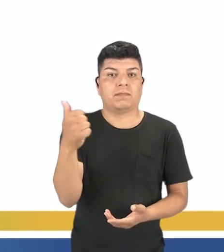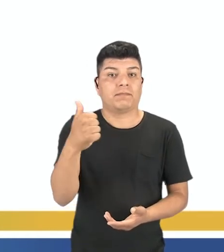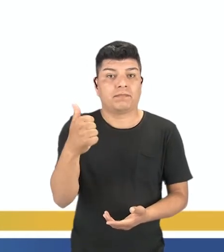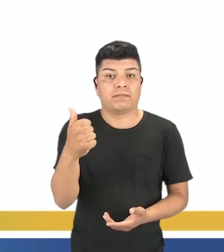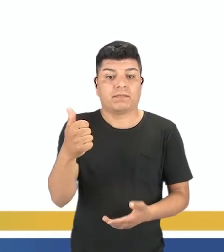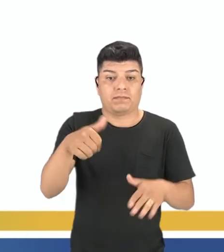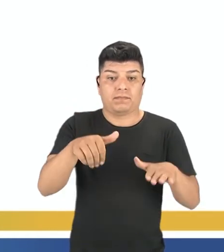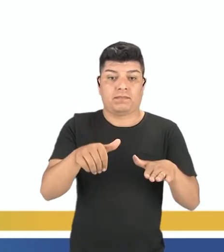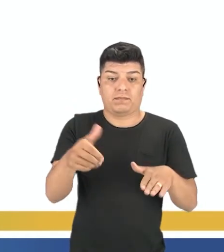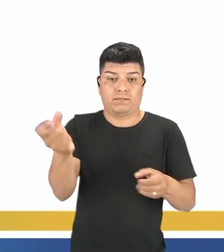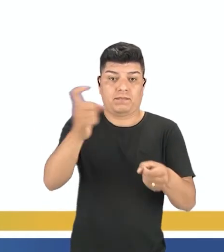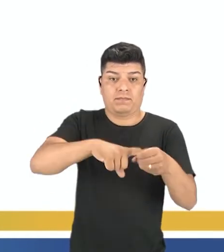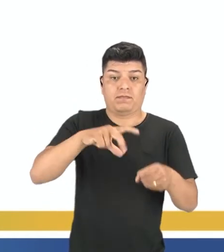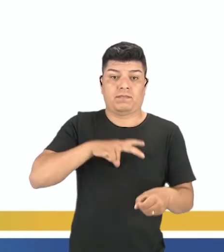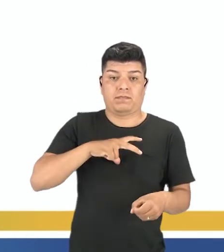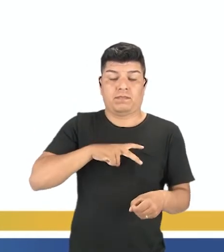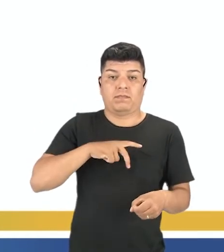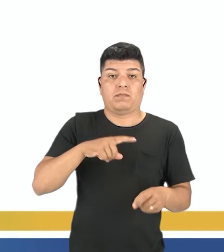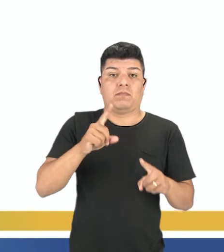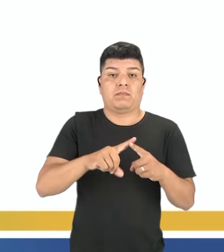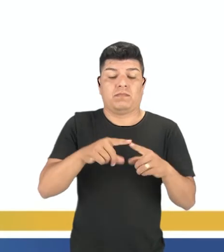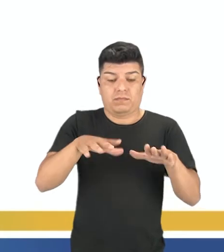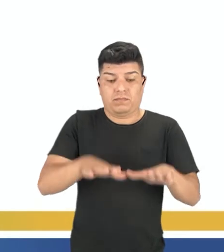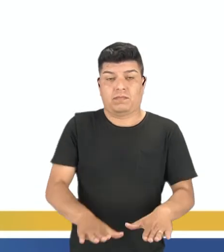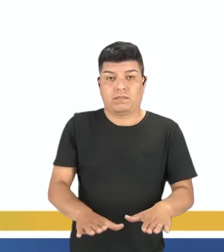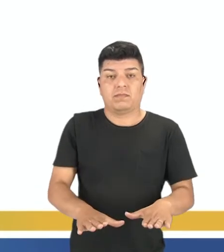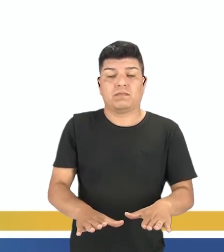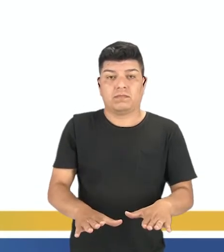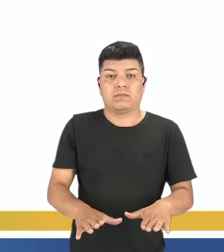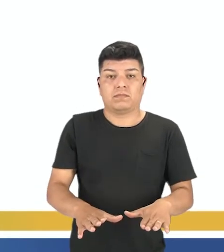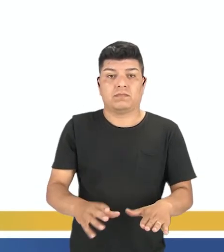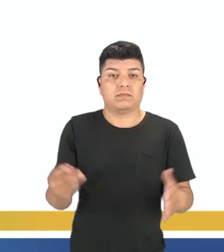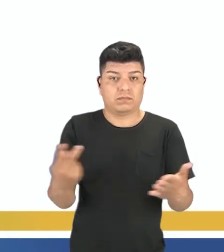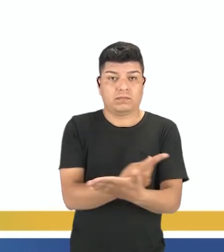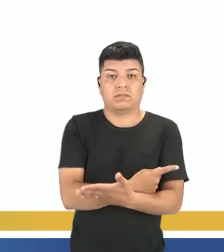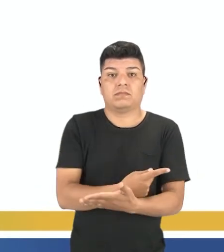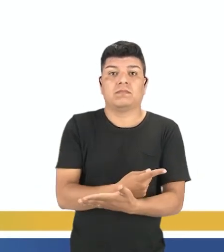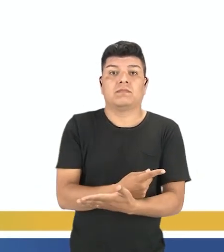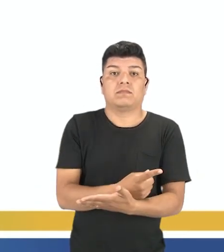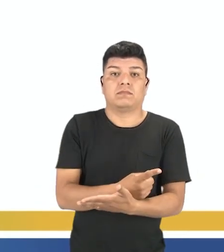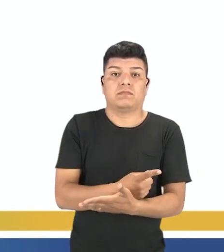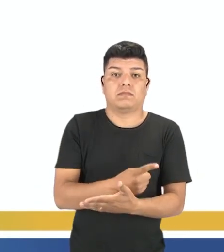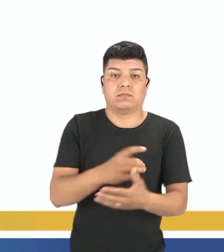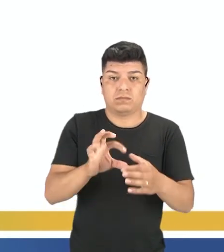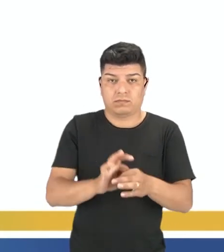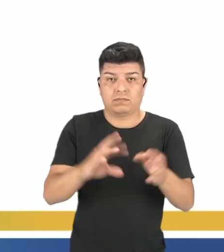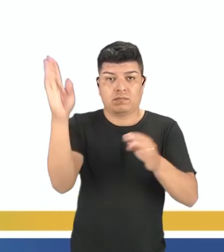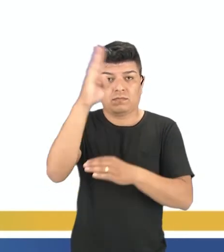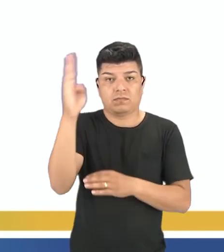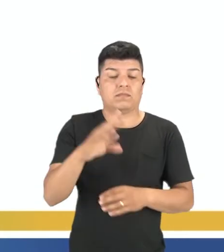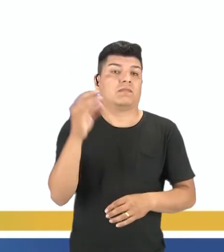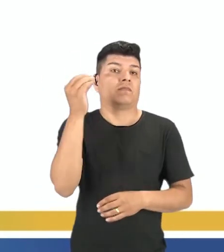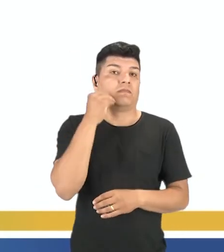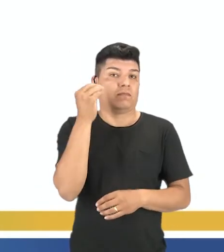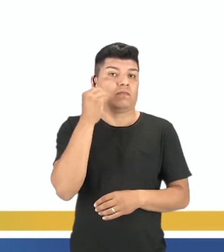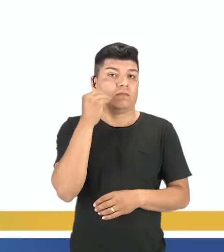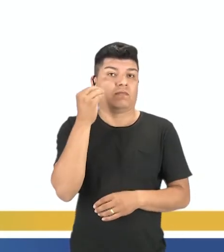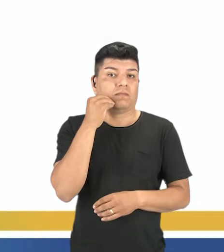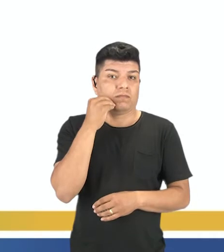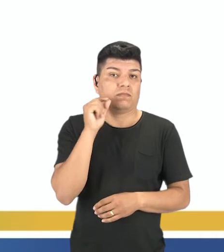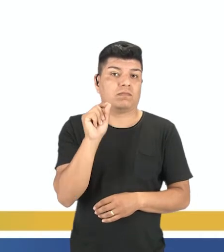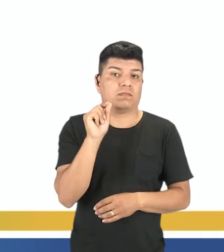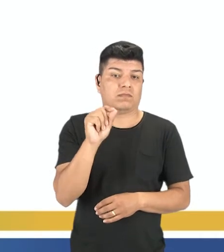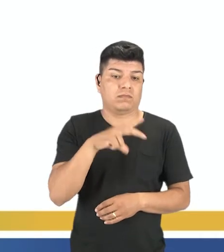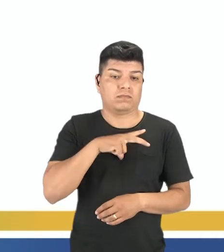aqui, poderia ocorrer o que ocorreu, a independência do Brasil. Então, eles vão tentar, a corte portuguesa vai